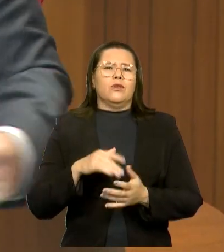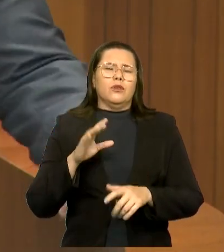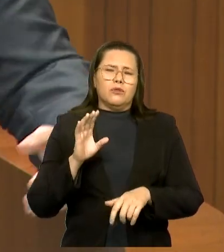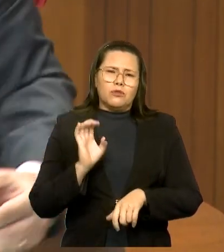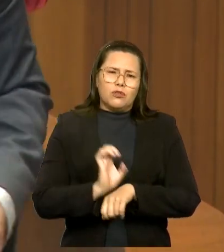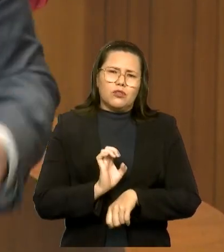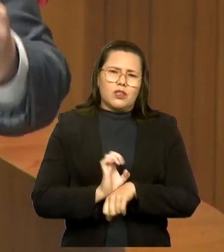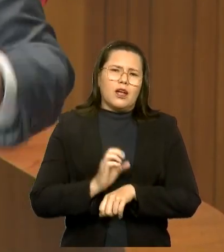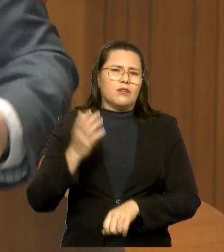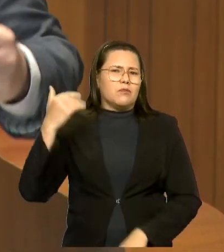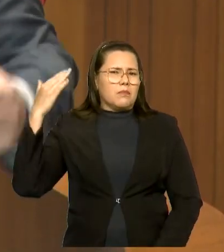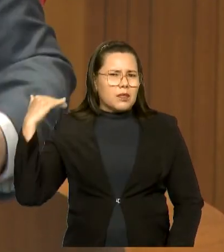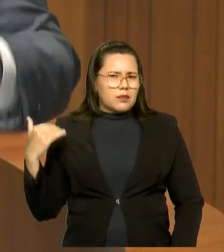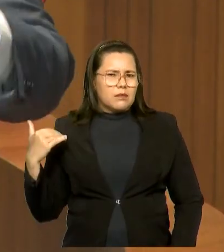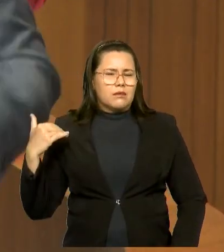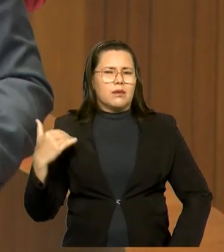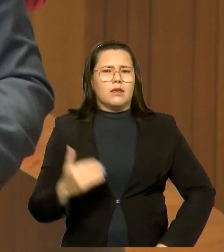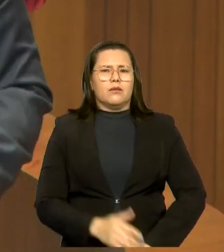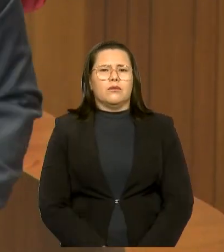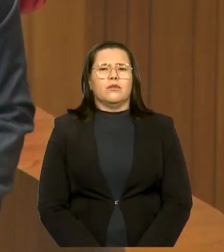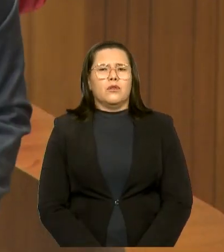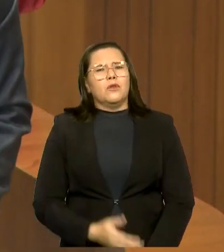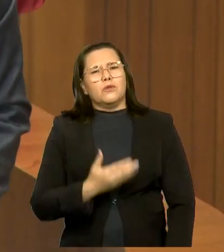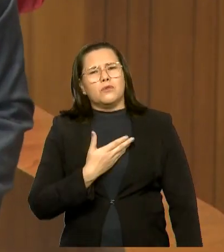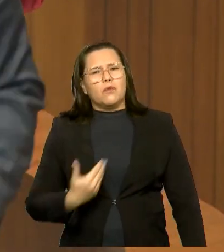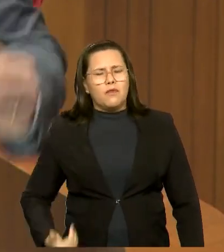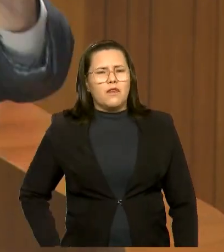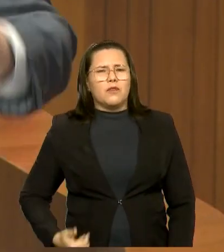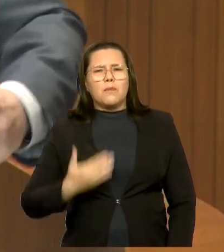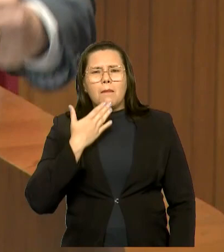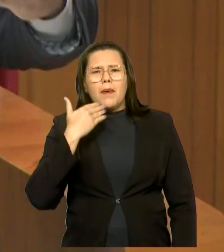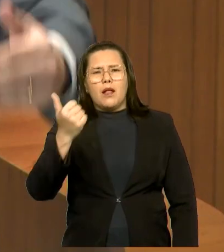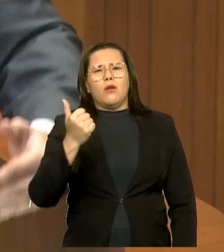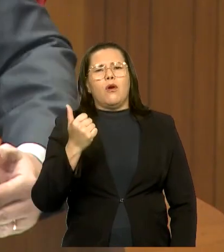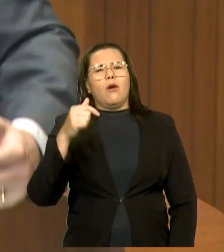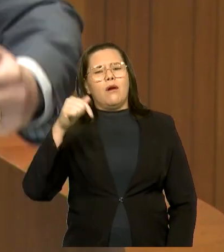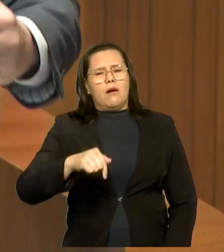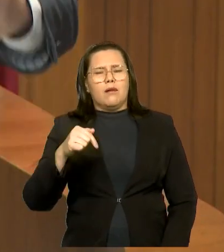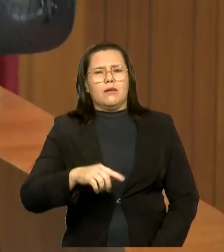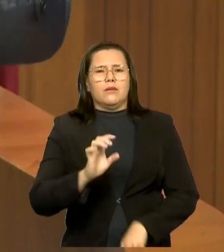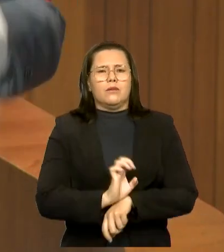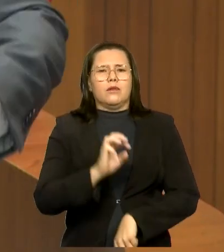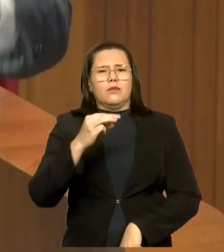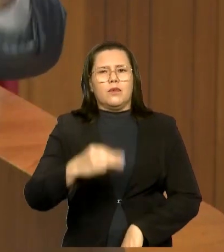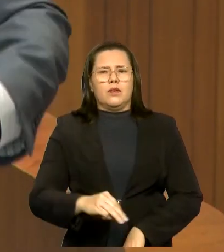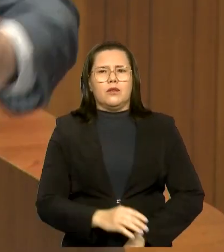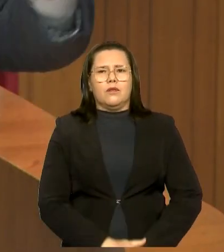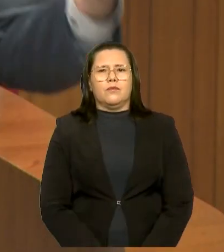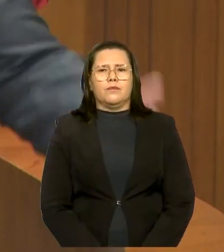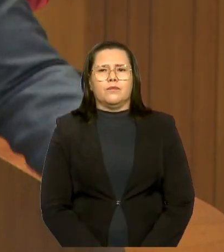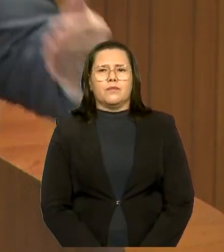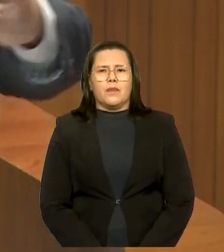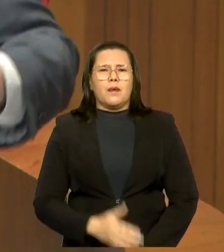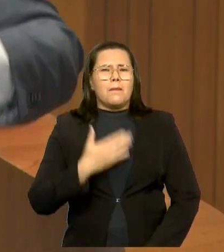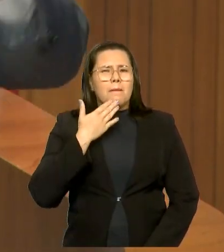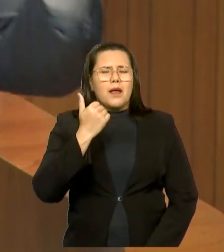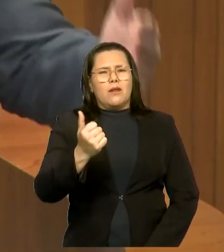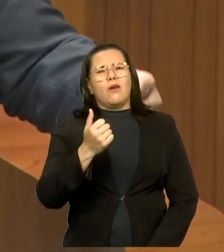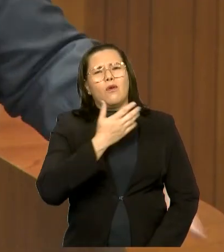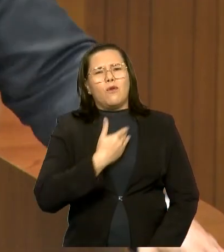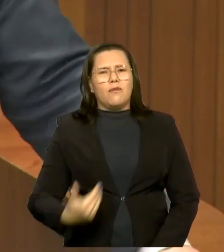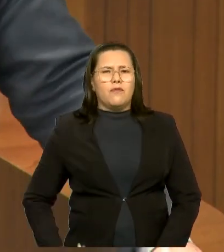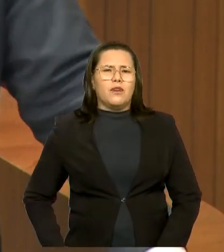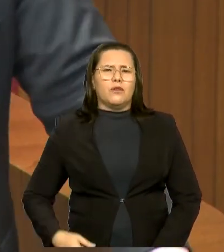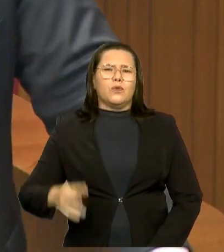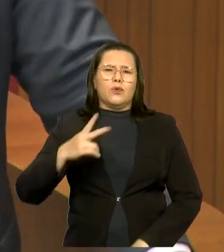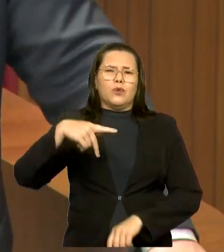para minha honra e orgulho, o melhor governo da história do Maranhão, que foi, por algumas vezes, o melhor governo do país, comparado